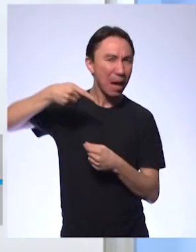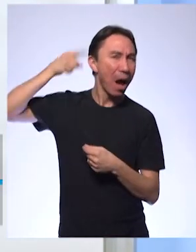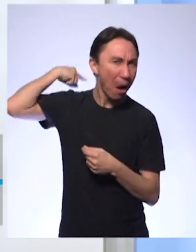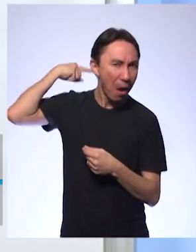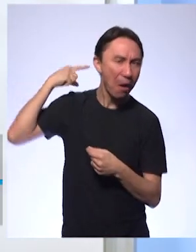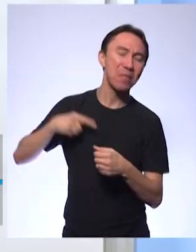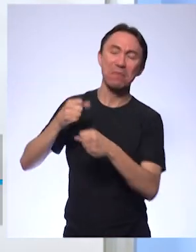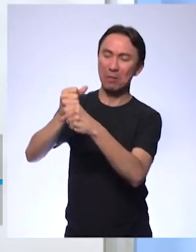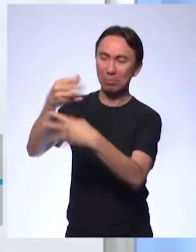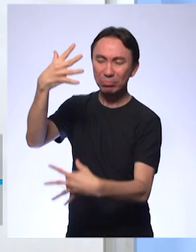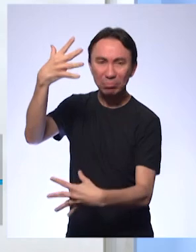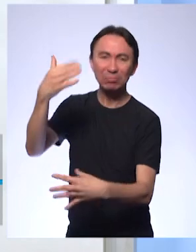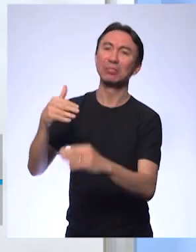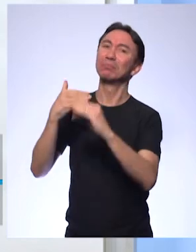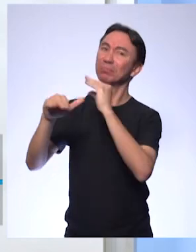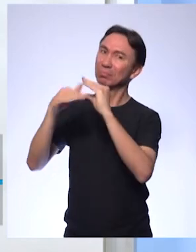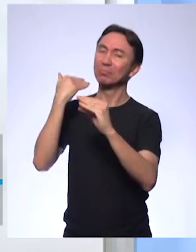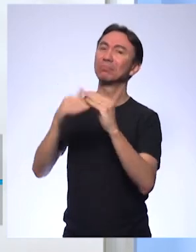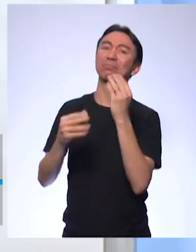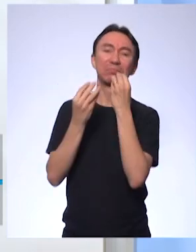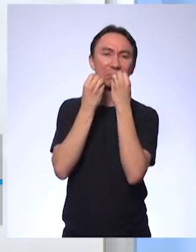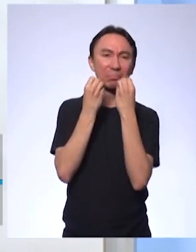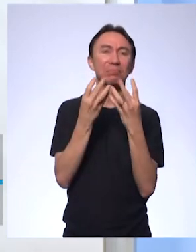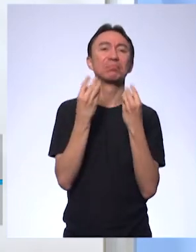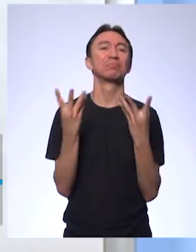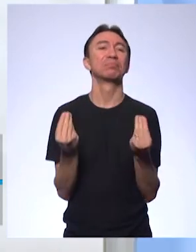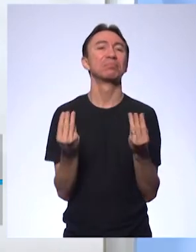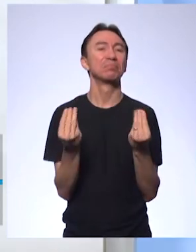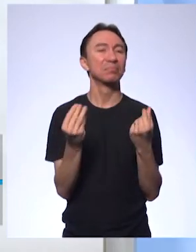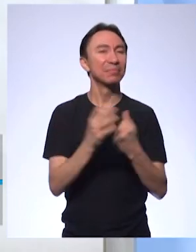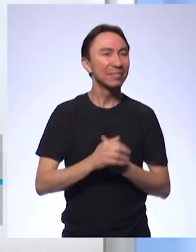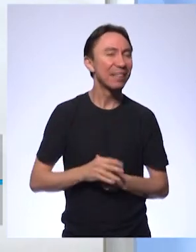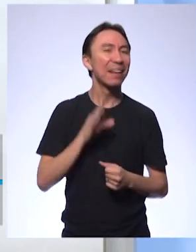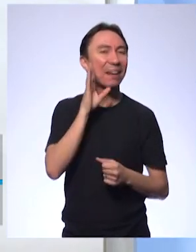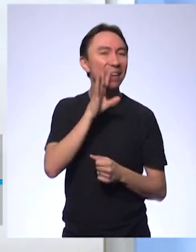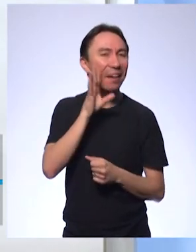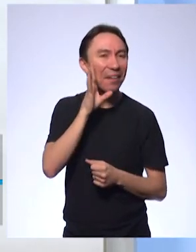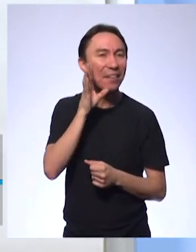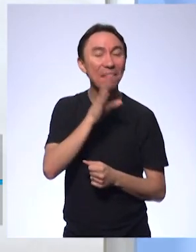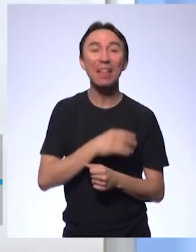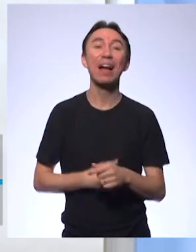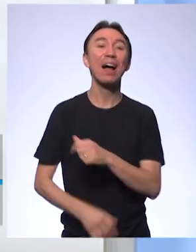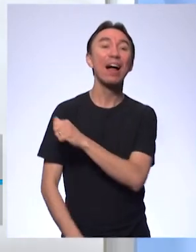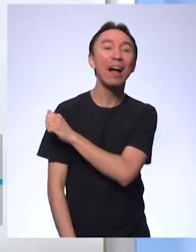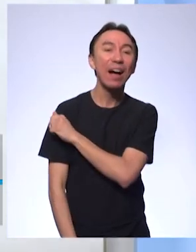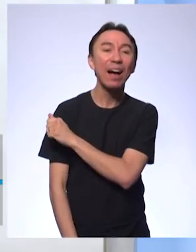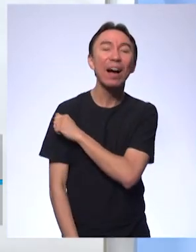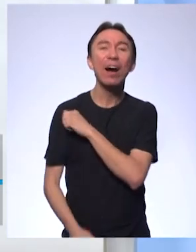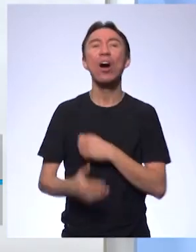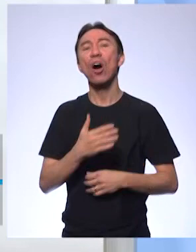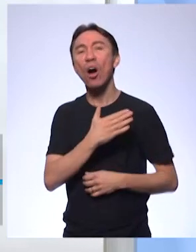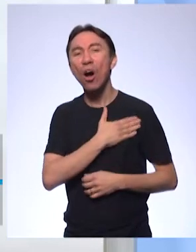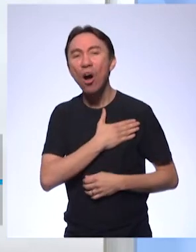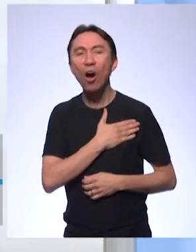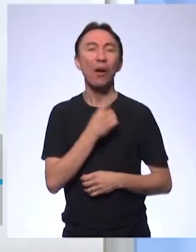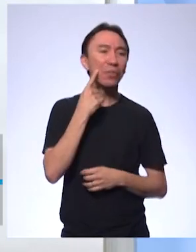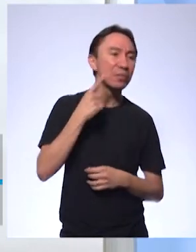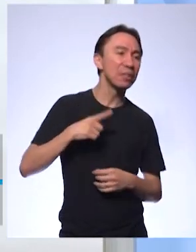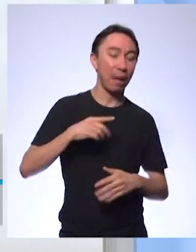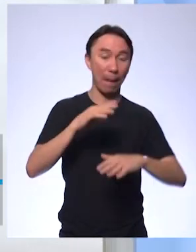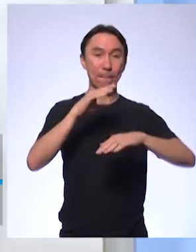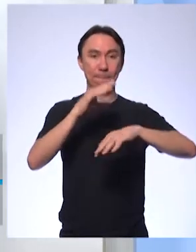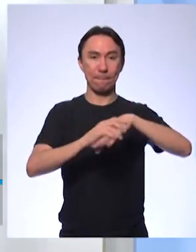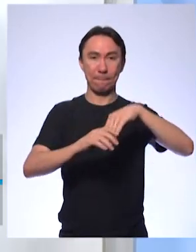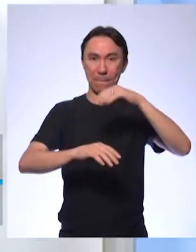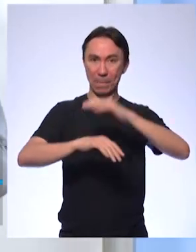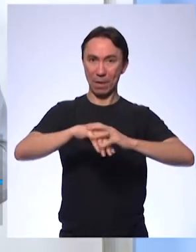uma aula bem bacana, que os alunos eles curtem quando tem essa questão de uma parte prática e tal. É um